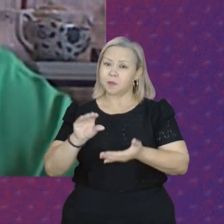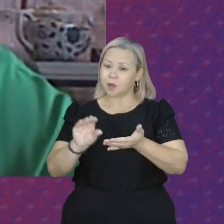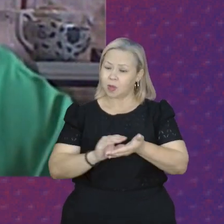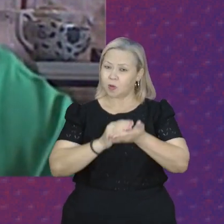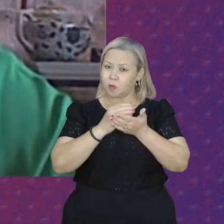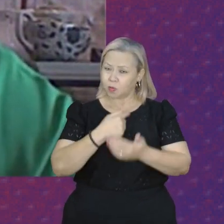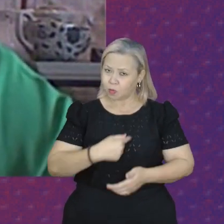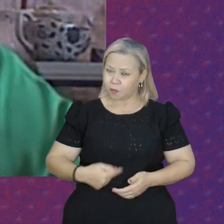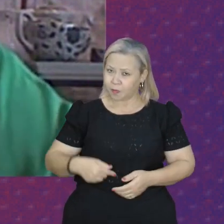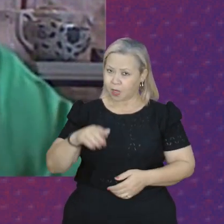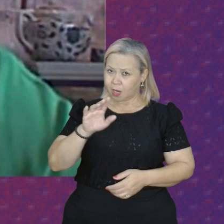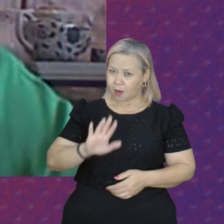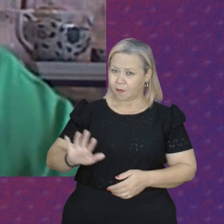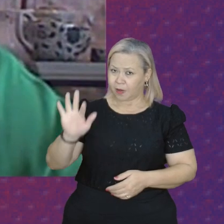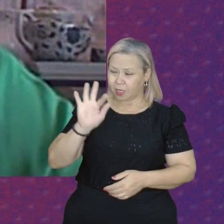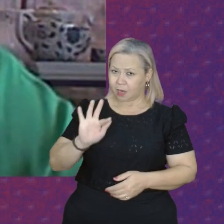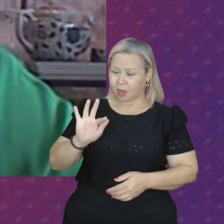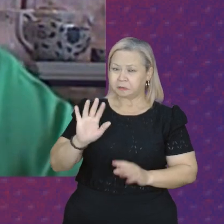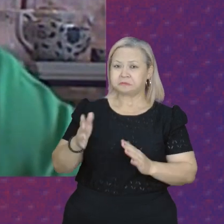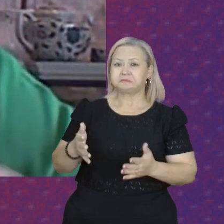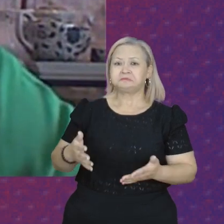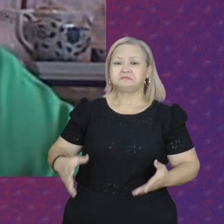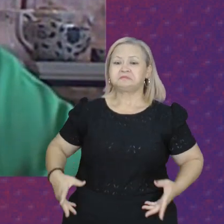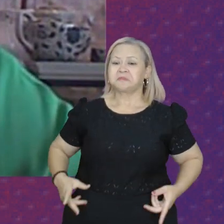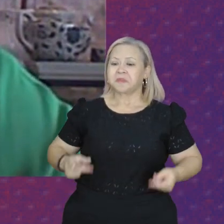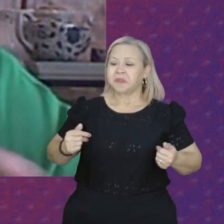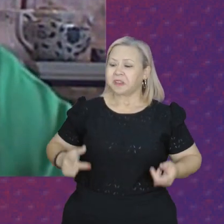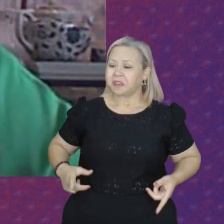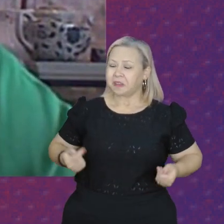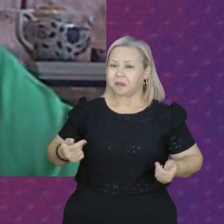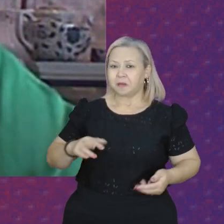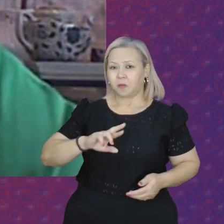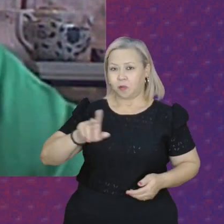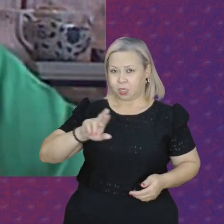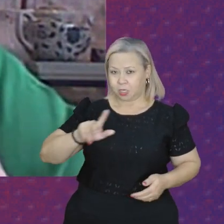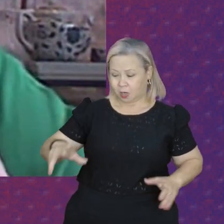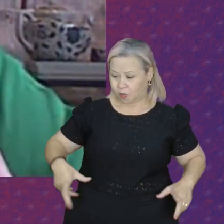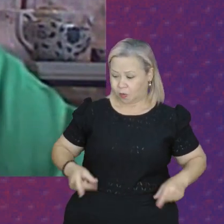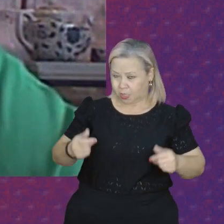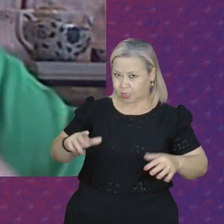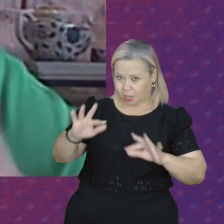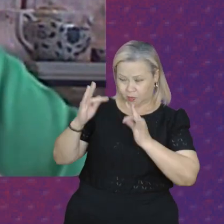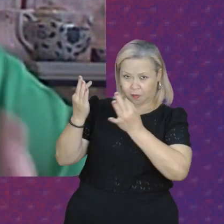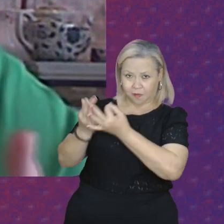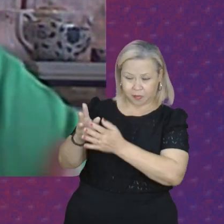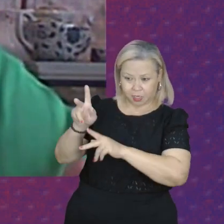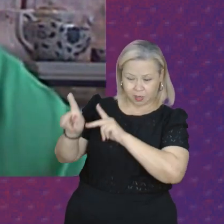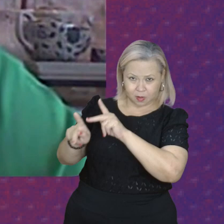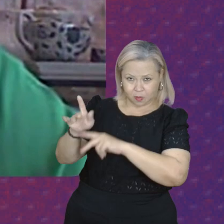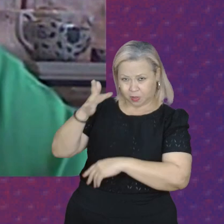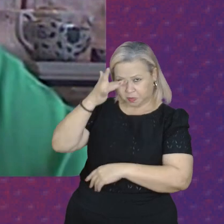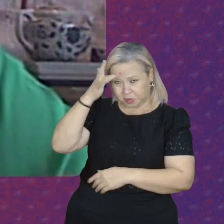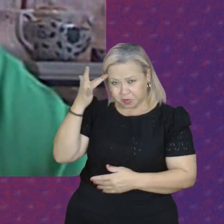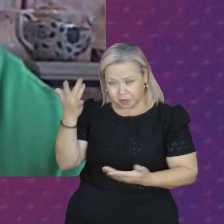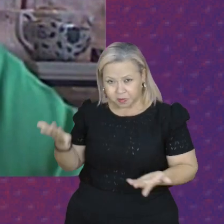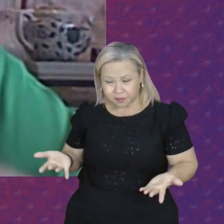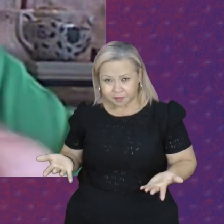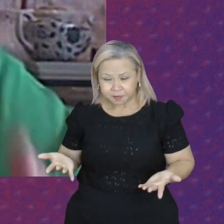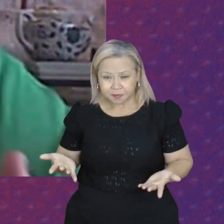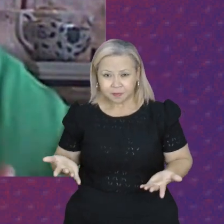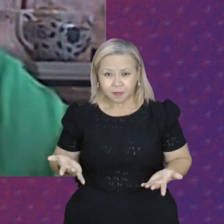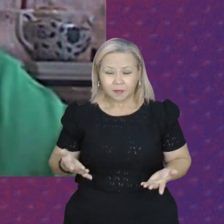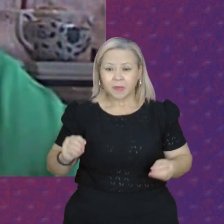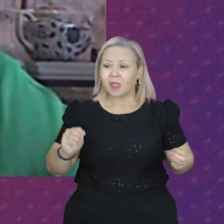governo federal e o que eles não gastavam com as famílias, com as pessoas, às vezes até por não saber como fazer,